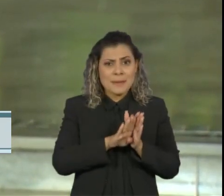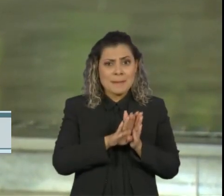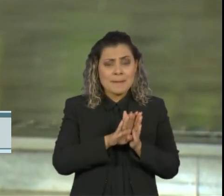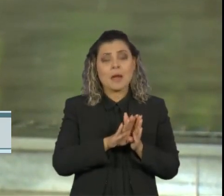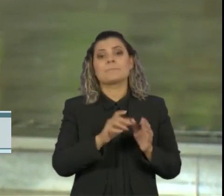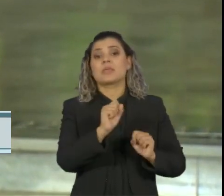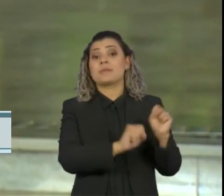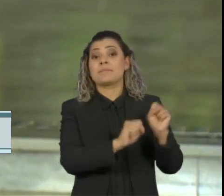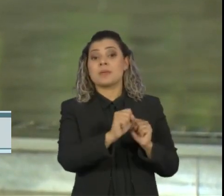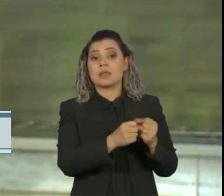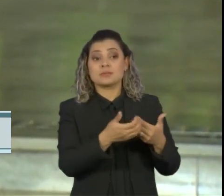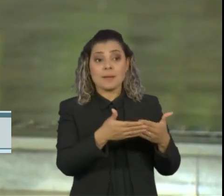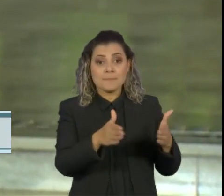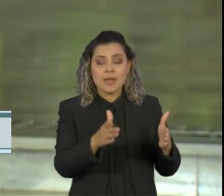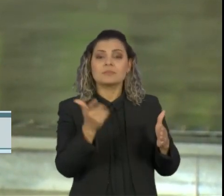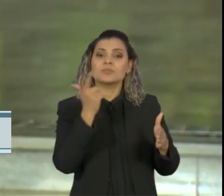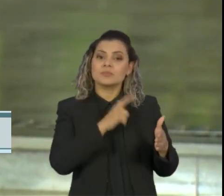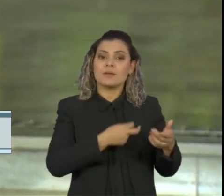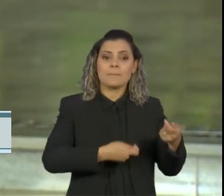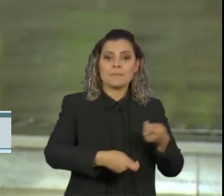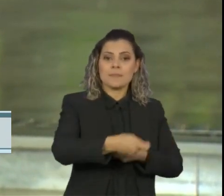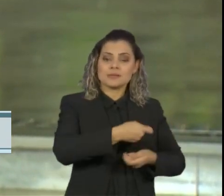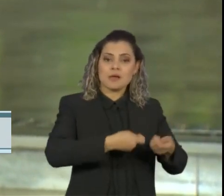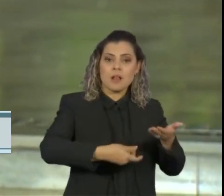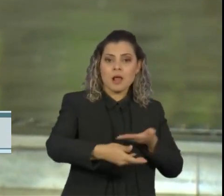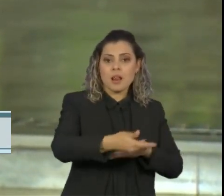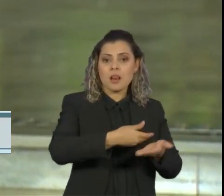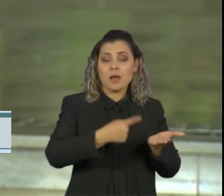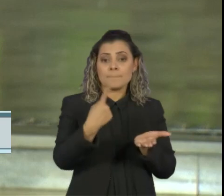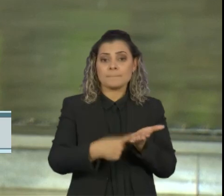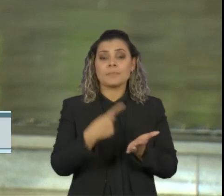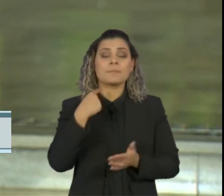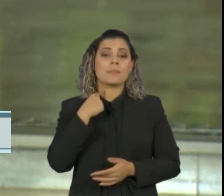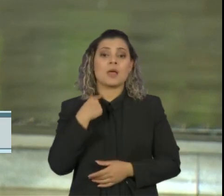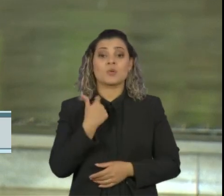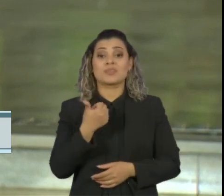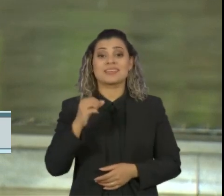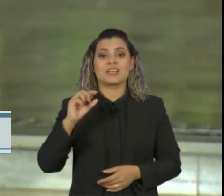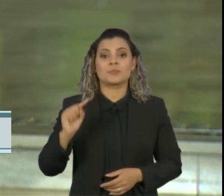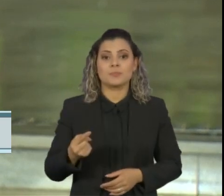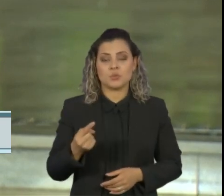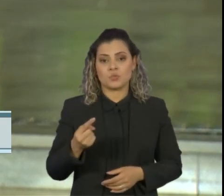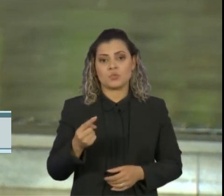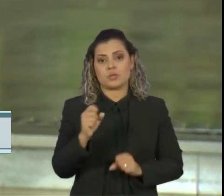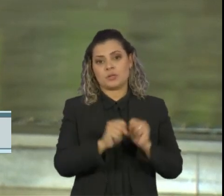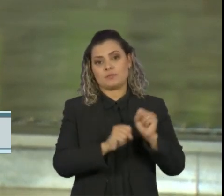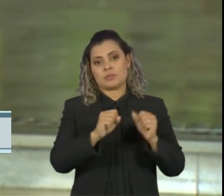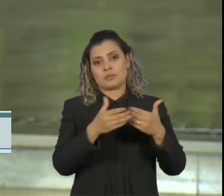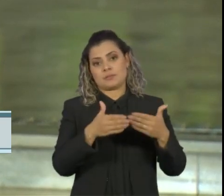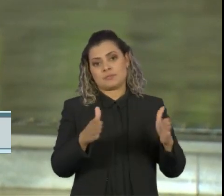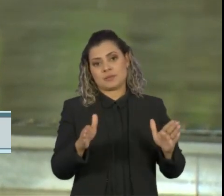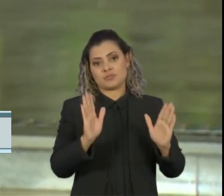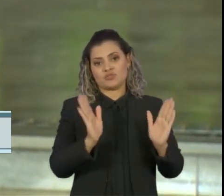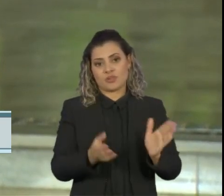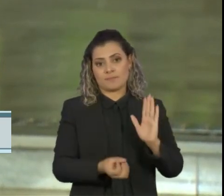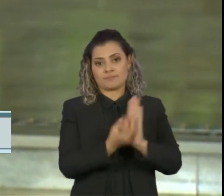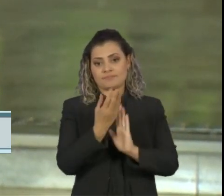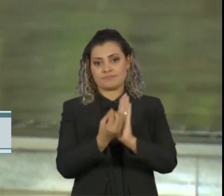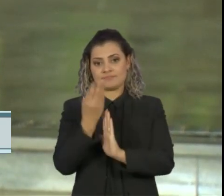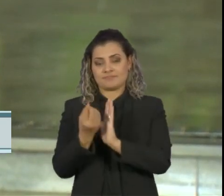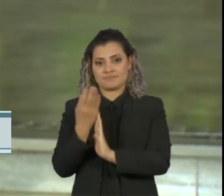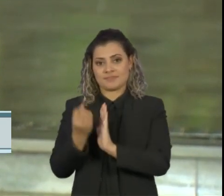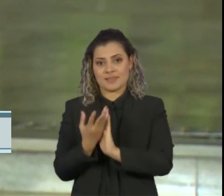que são abertas e passam pela junta comercial. Em maio foram mais de 10 mil empresas abertas, né? Em abril, que tinha sido o